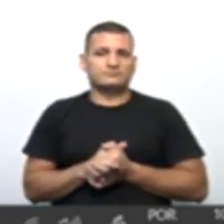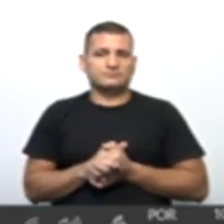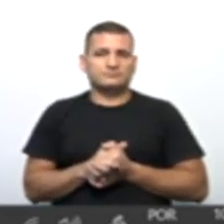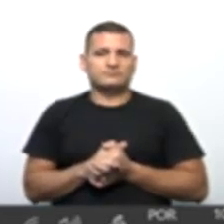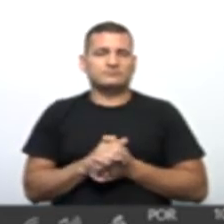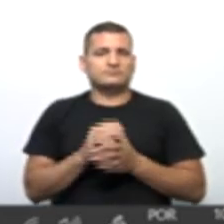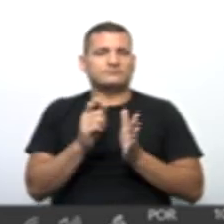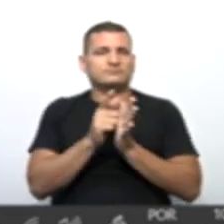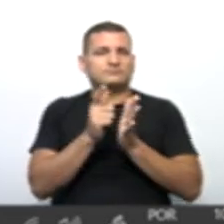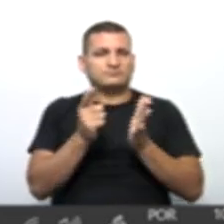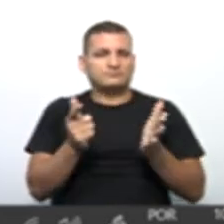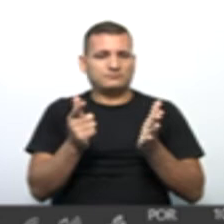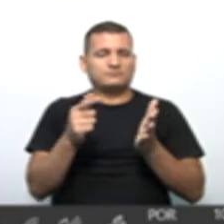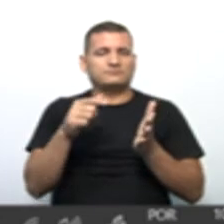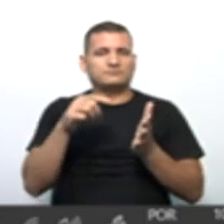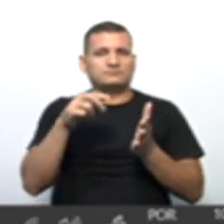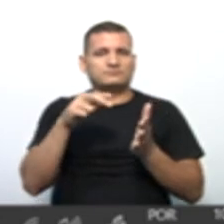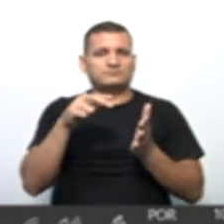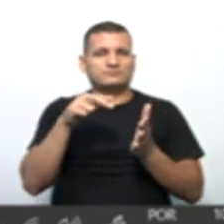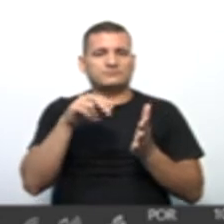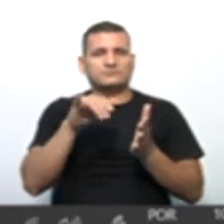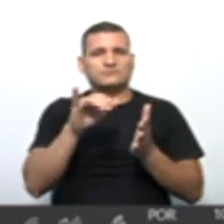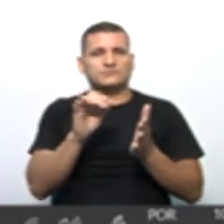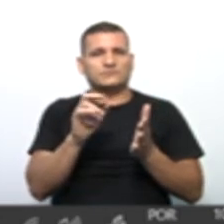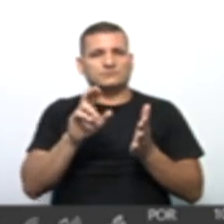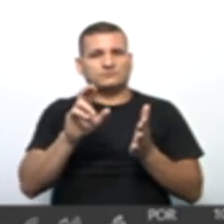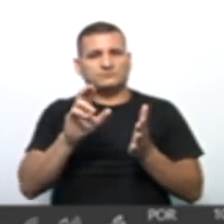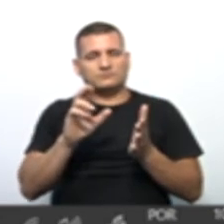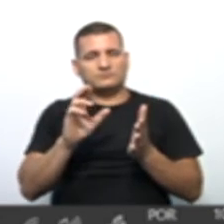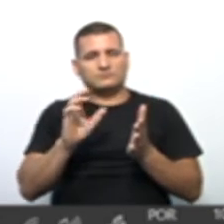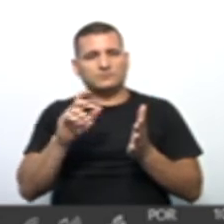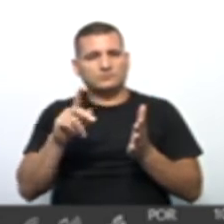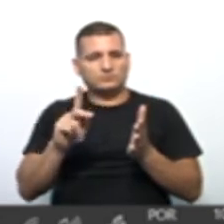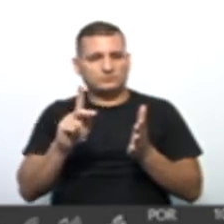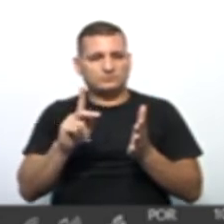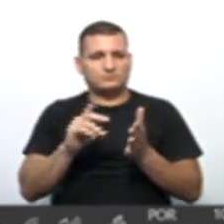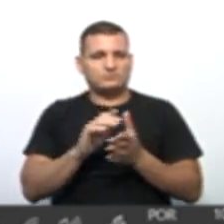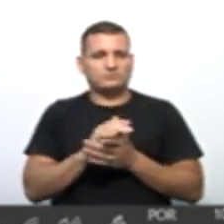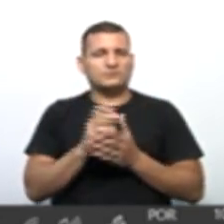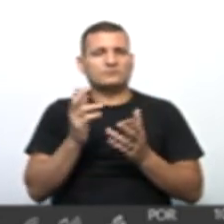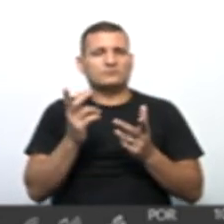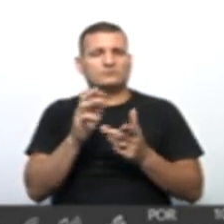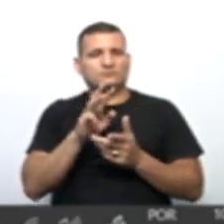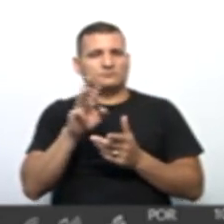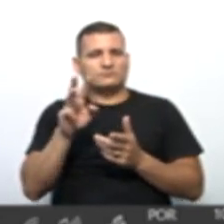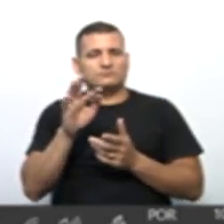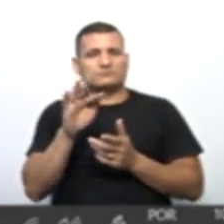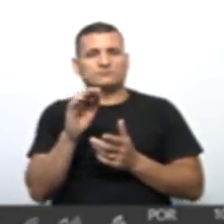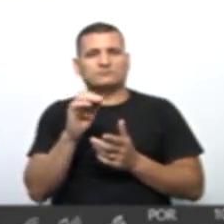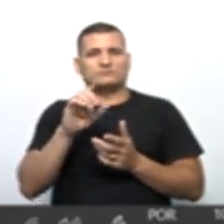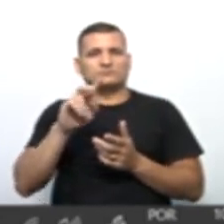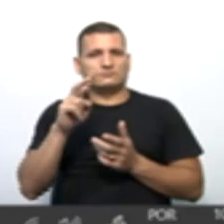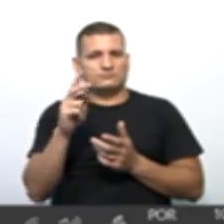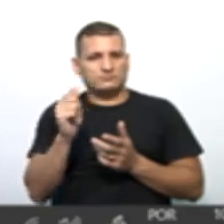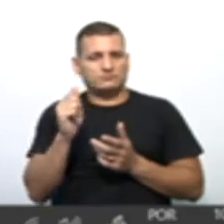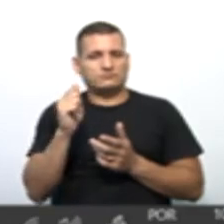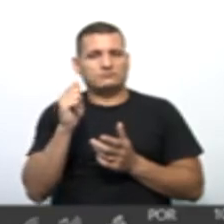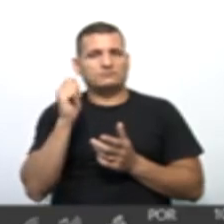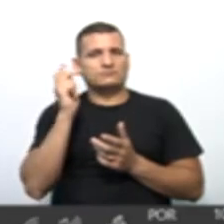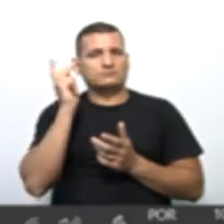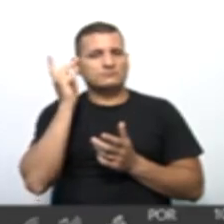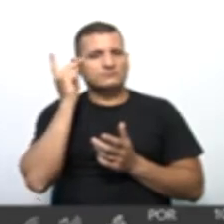jornais new york times por exemplo você quiser notícias específicas né assim como é o site da folha de são paulo hoje no brasil é